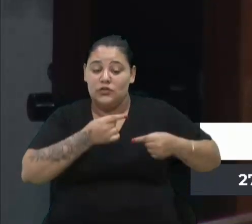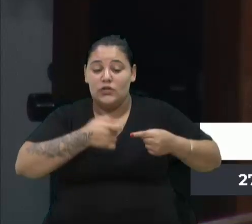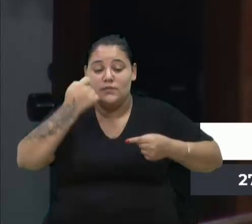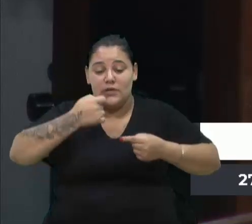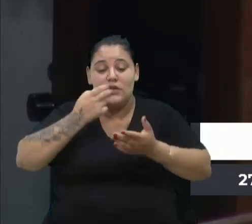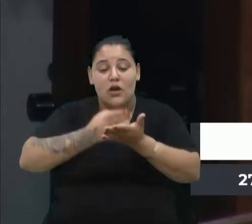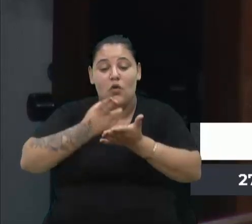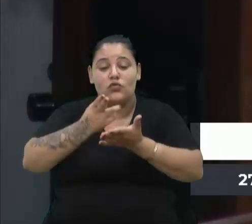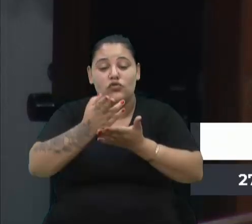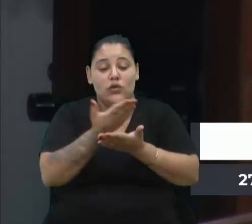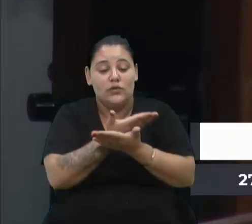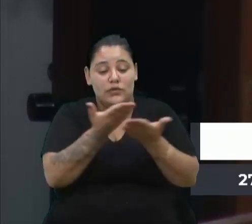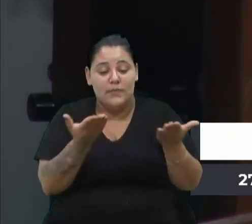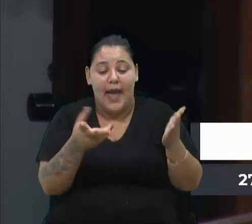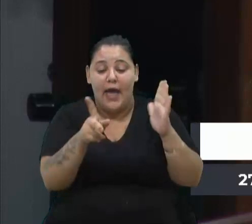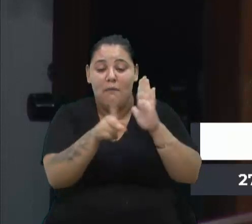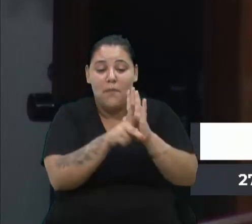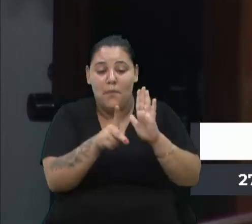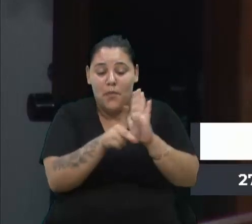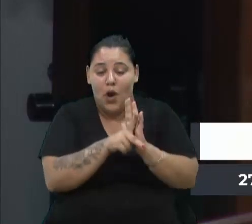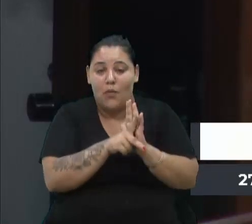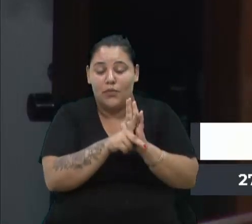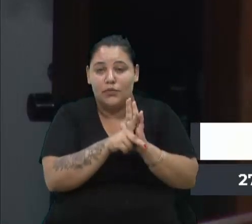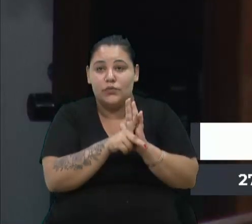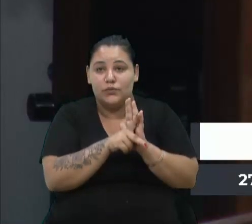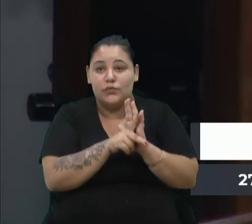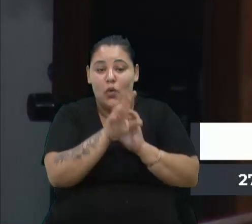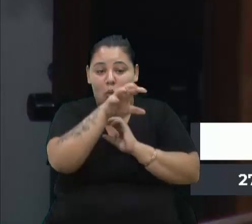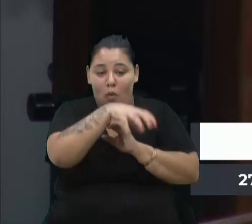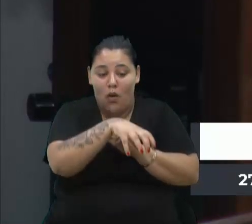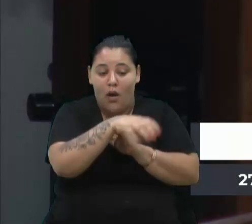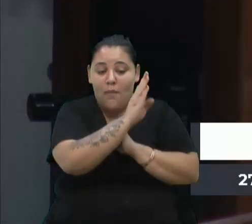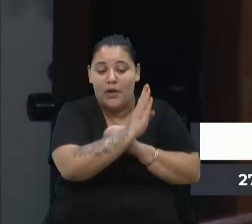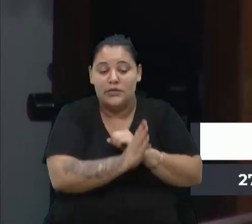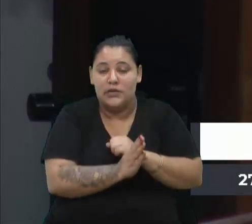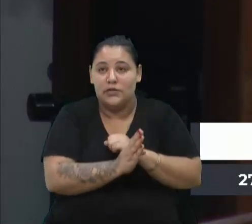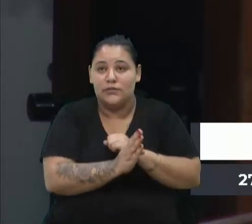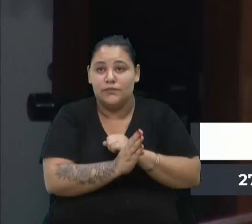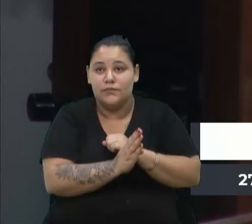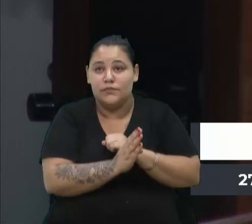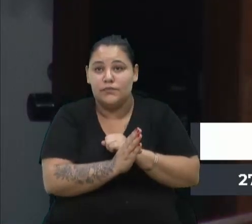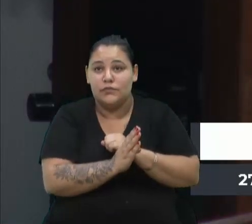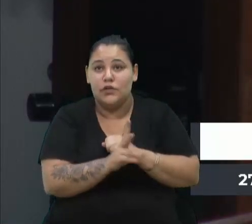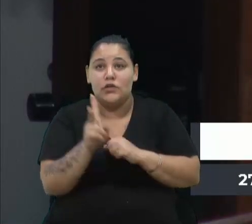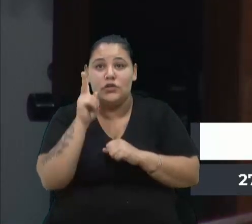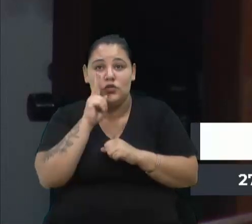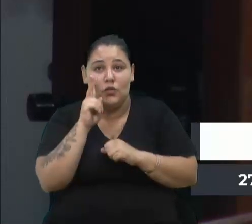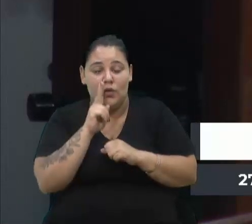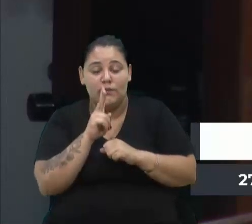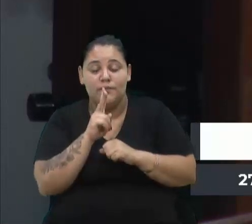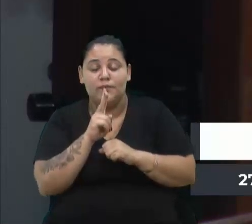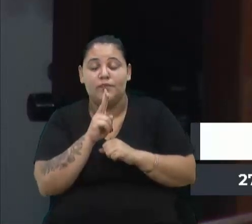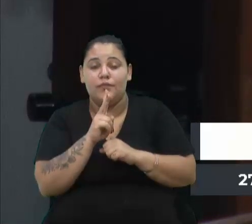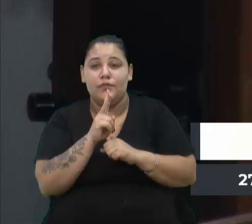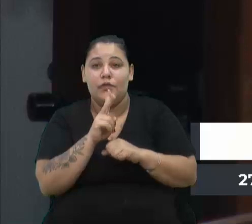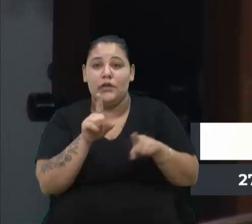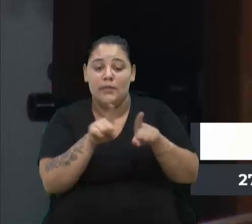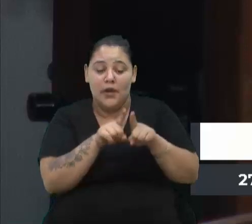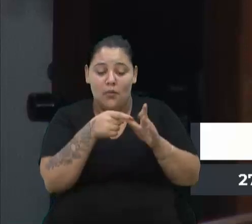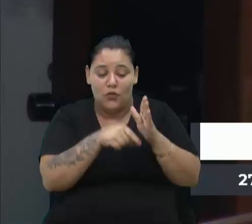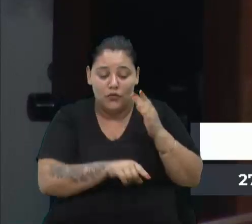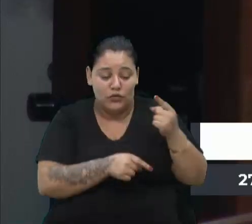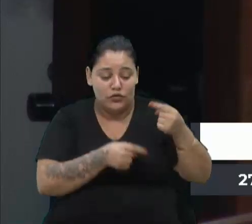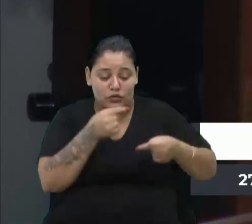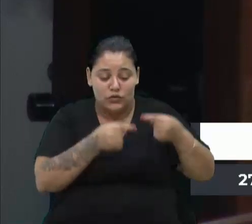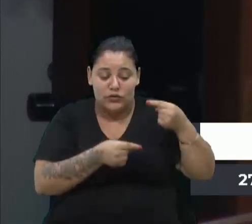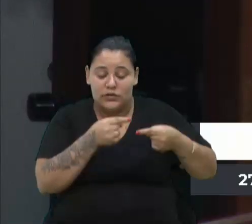nos espaços específicos da diplomacia brasileira, notadamente com longa história de posições harmoniosas e de profundo debate